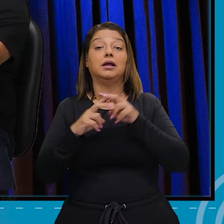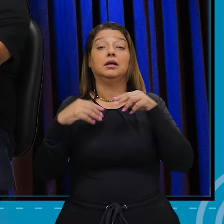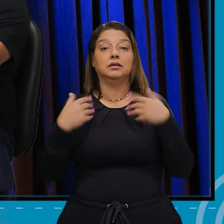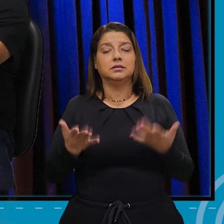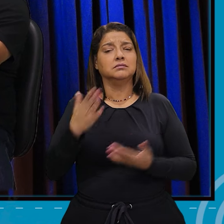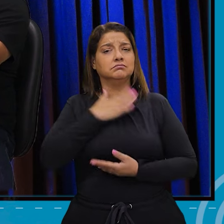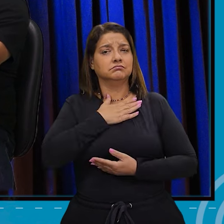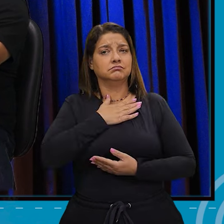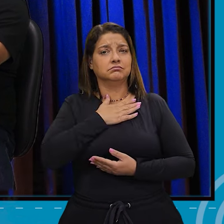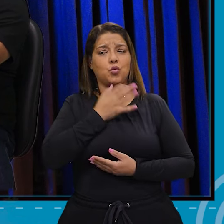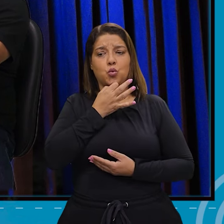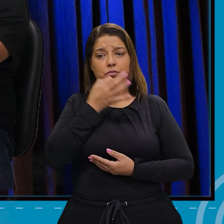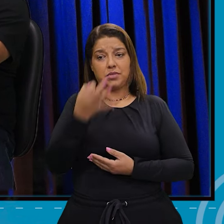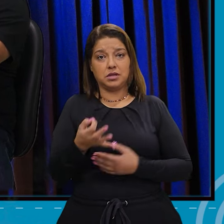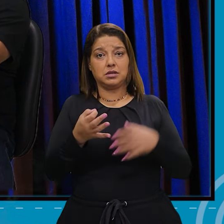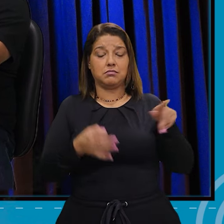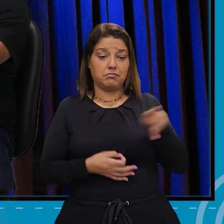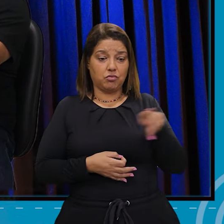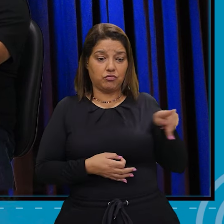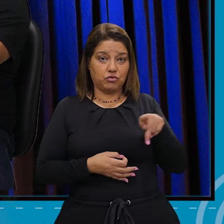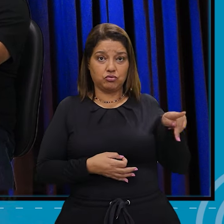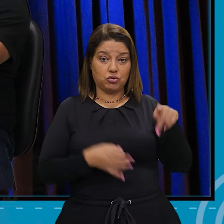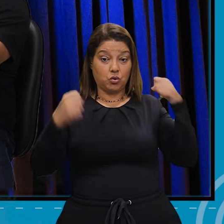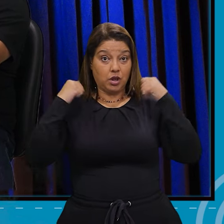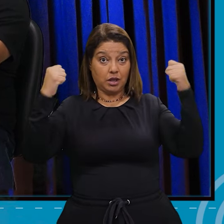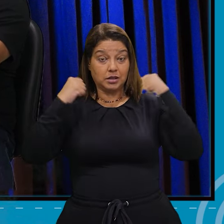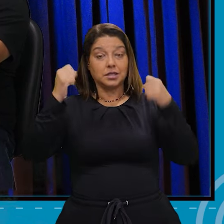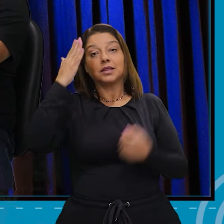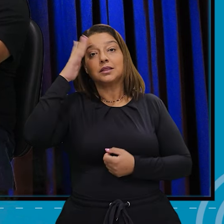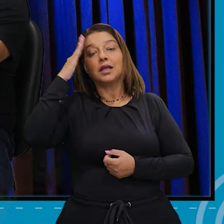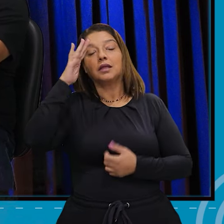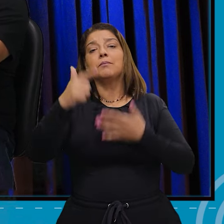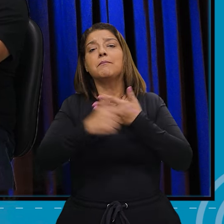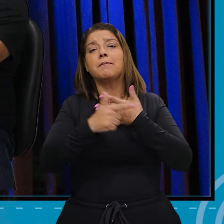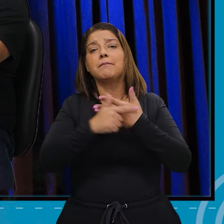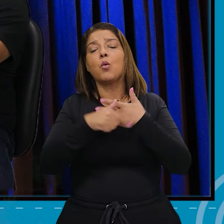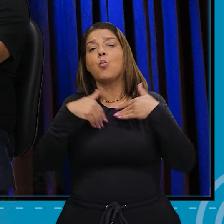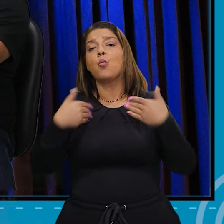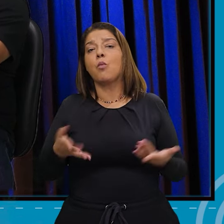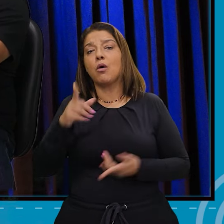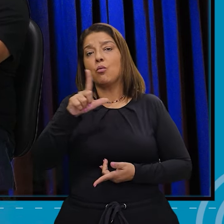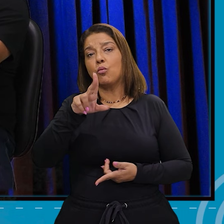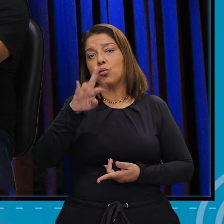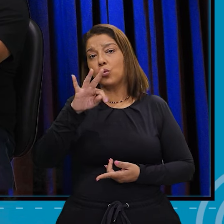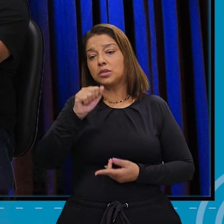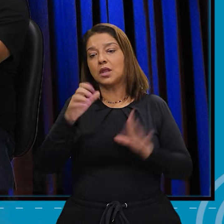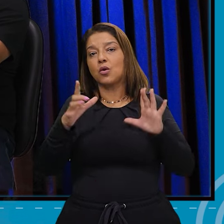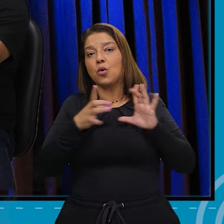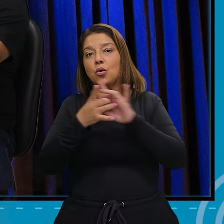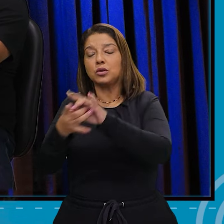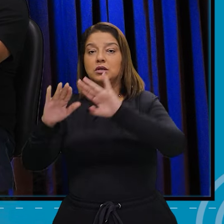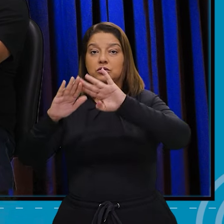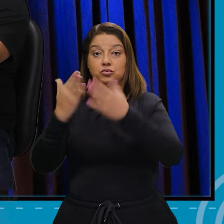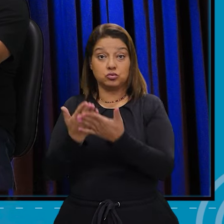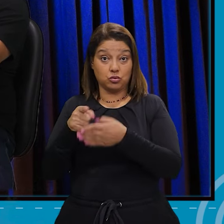opinião, uma dificuldade muito grande para que os professores de educação física entendessem o papel da luta no